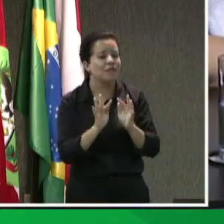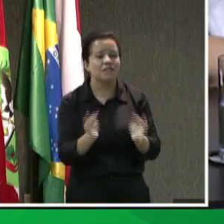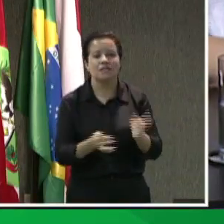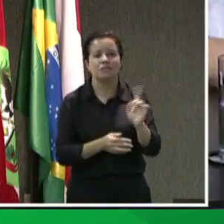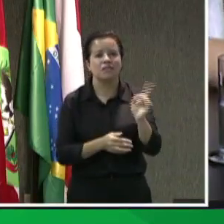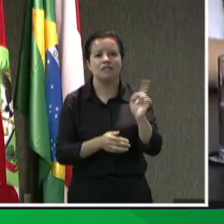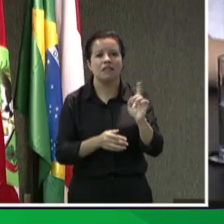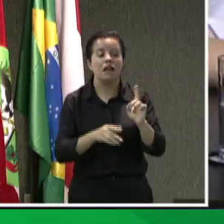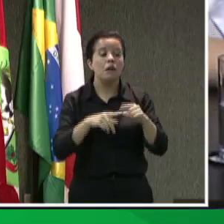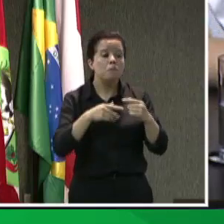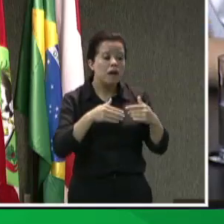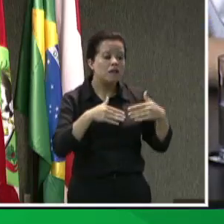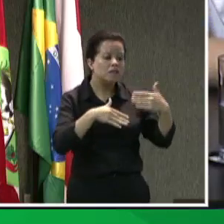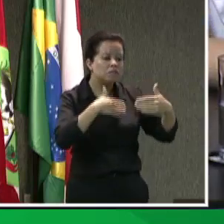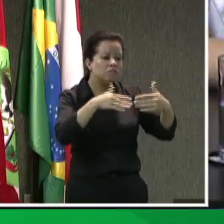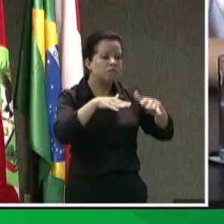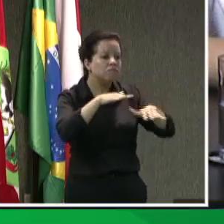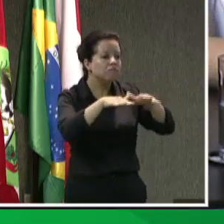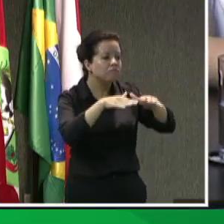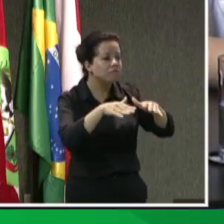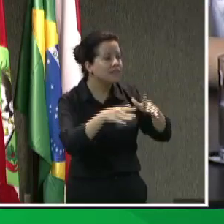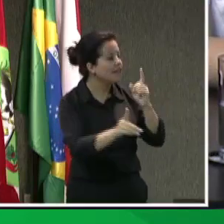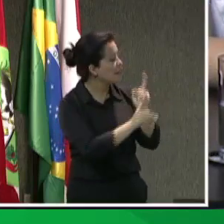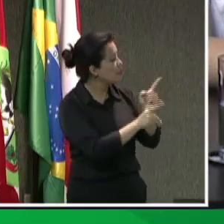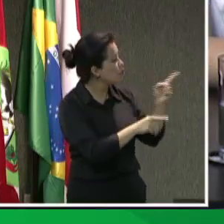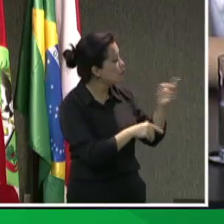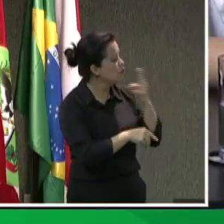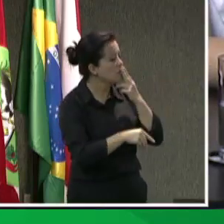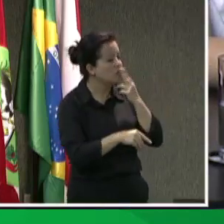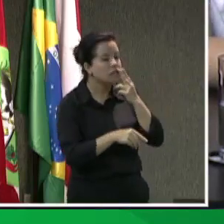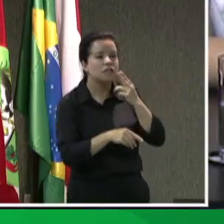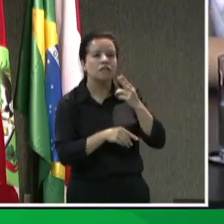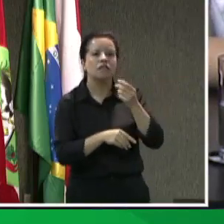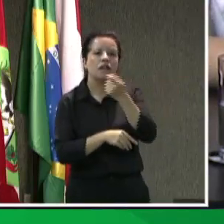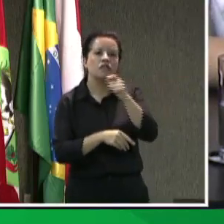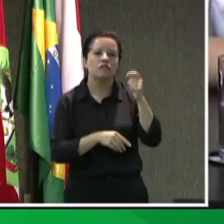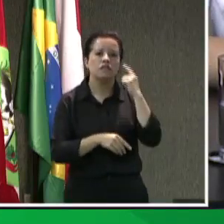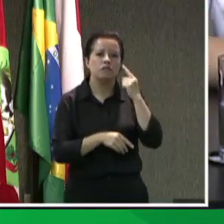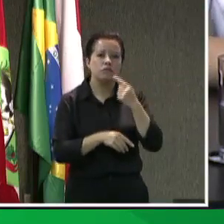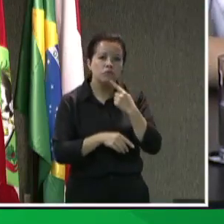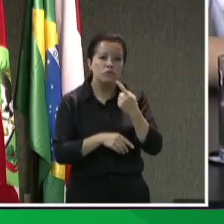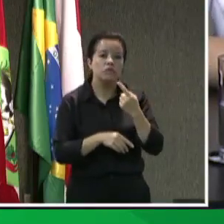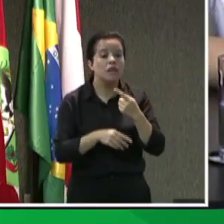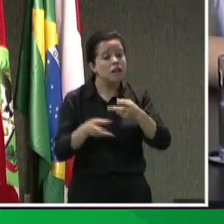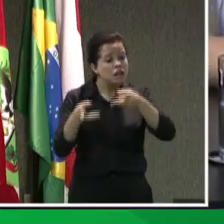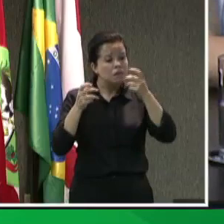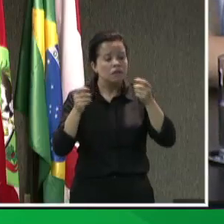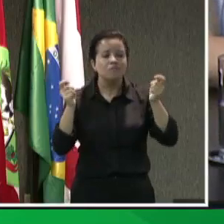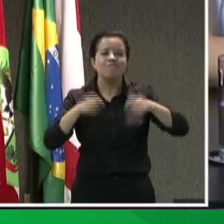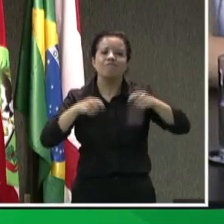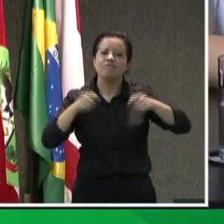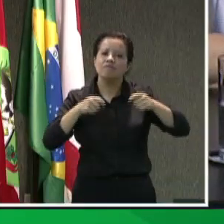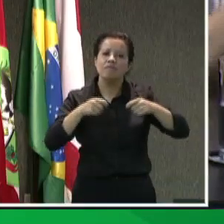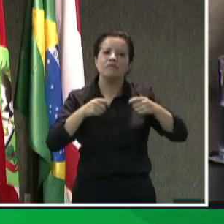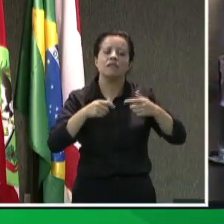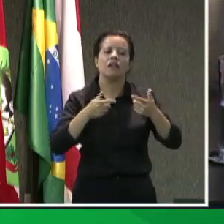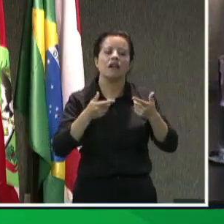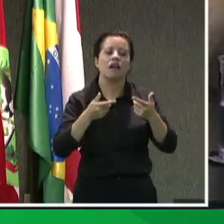caminho, a gente acabou conhecendo a Sandra, a Associação dos Surdos, e a gente começou a compreender que tem possibilidades